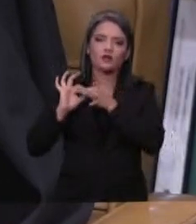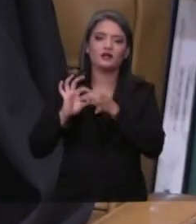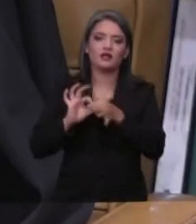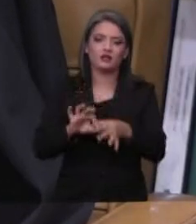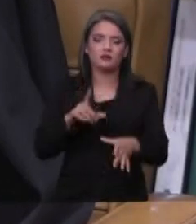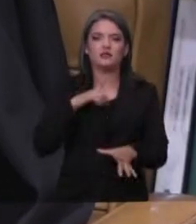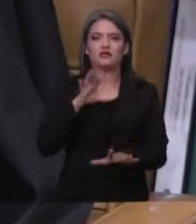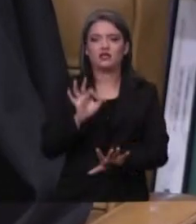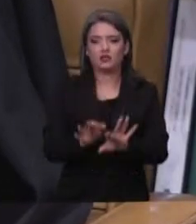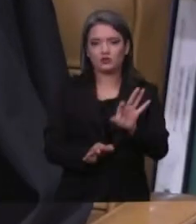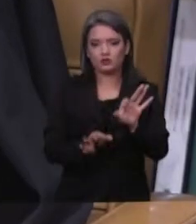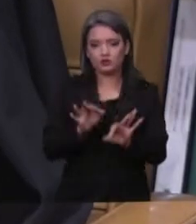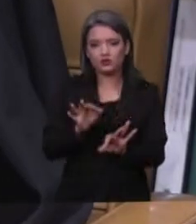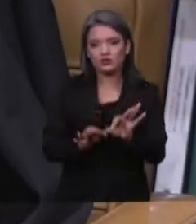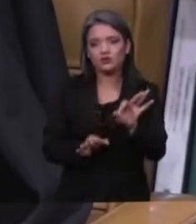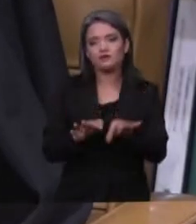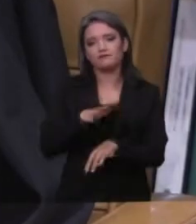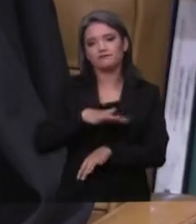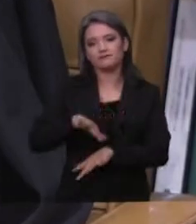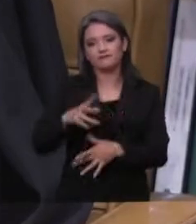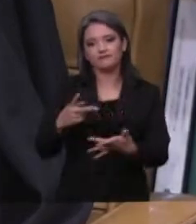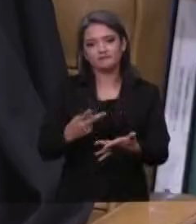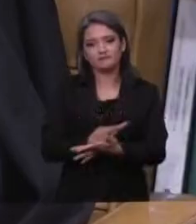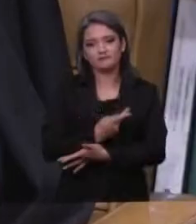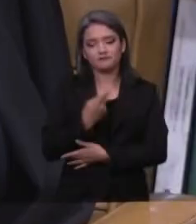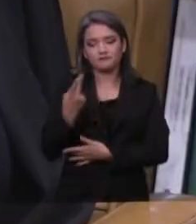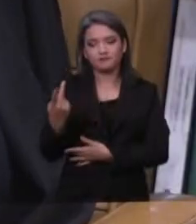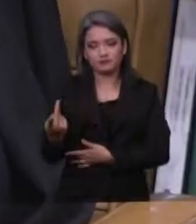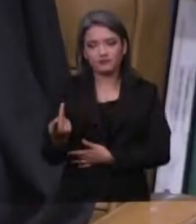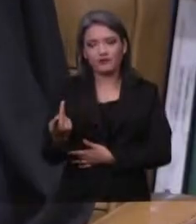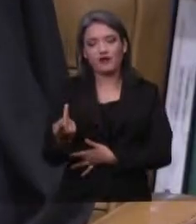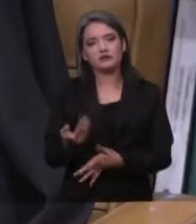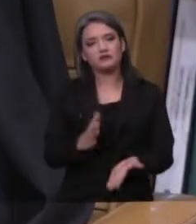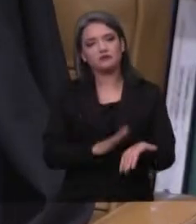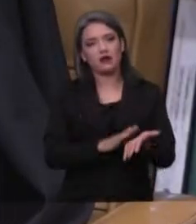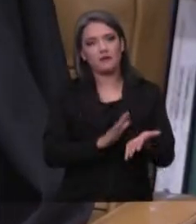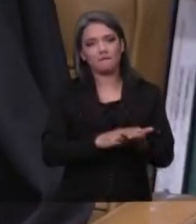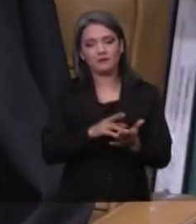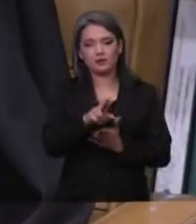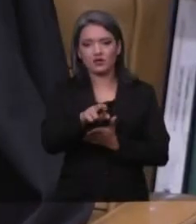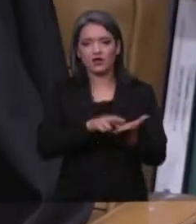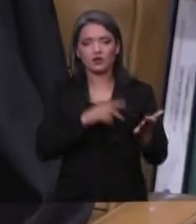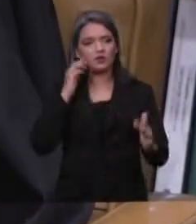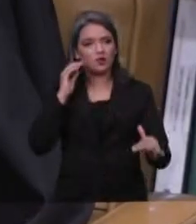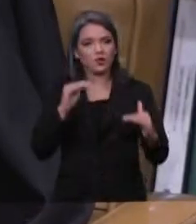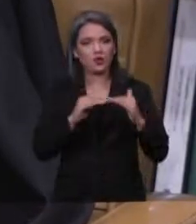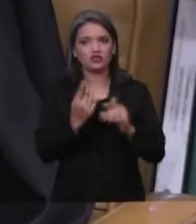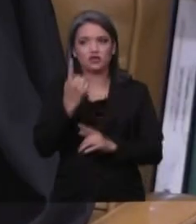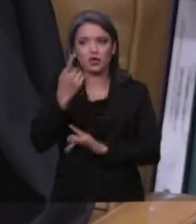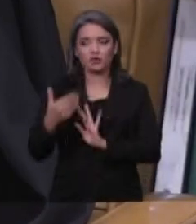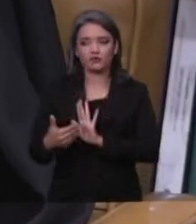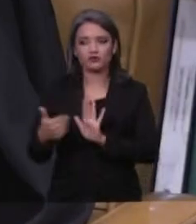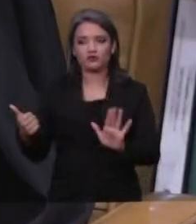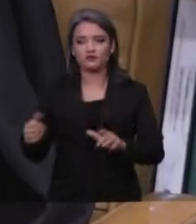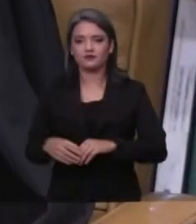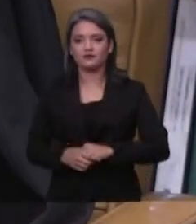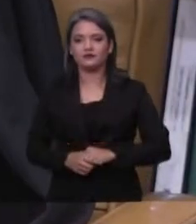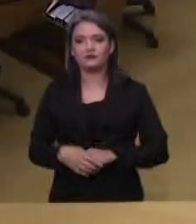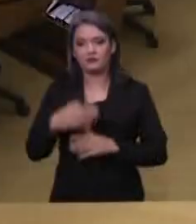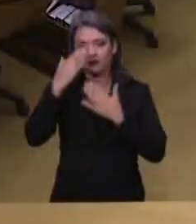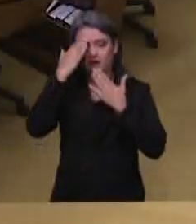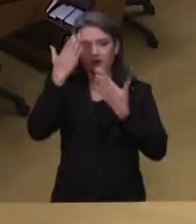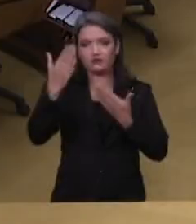esse julgamento. Felicito o relator uma vez mais, a quem estou acompanhando, salvo essa exceção que acabo de fazer. Muito